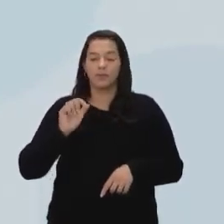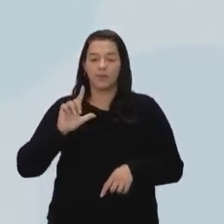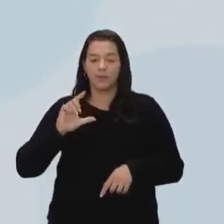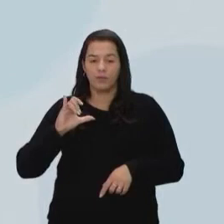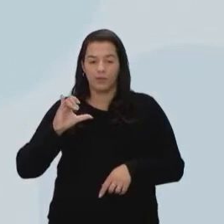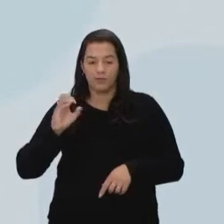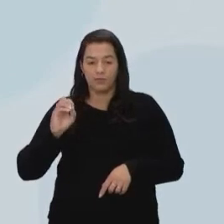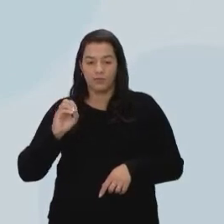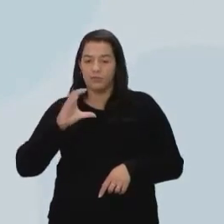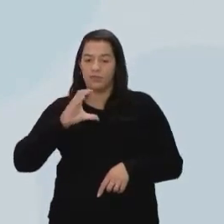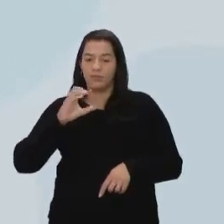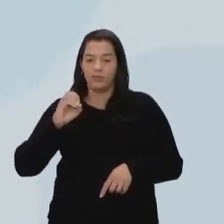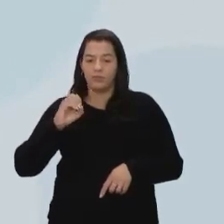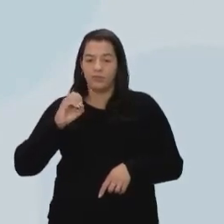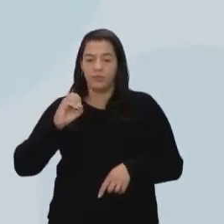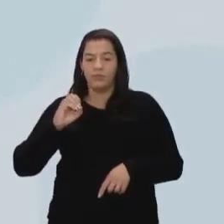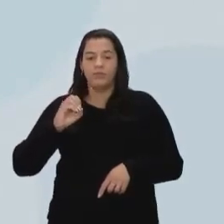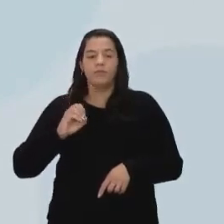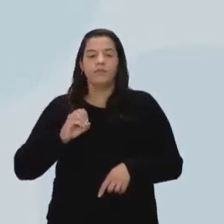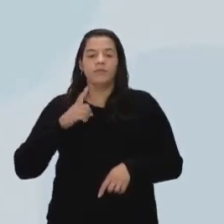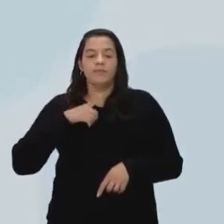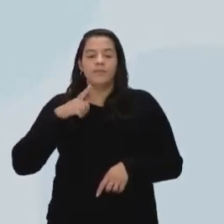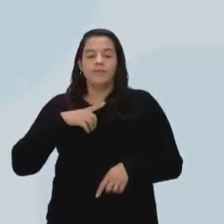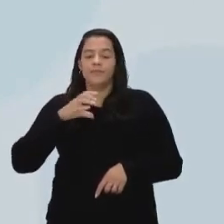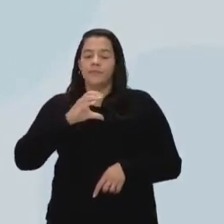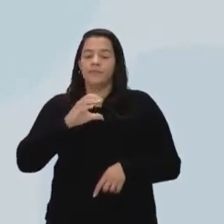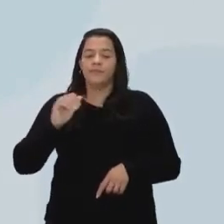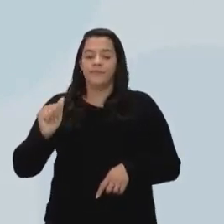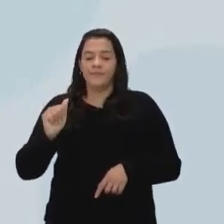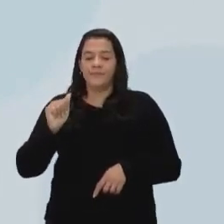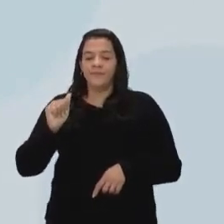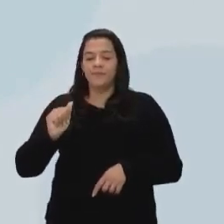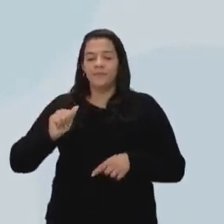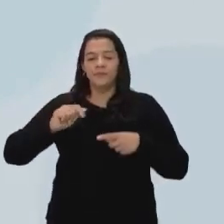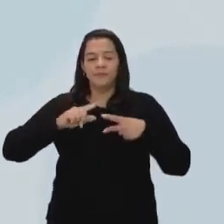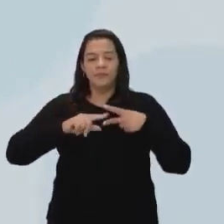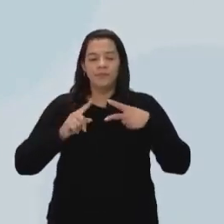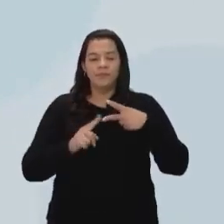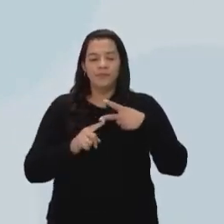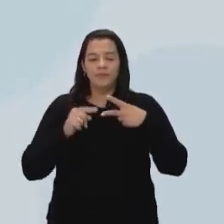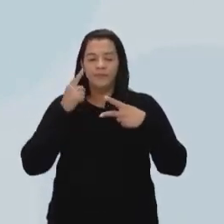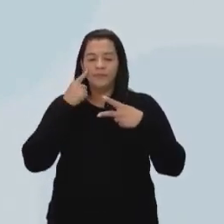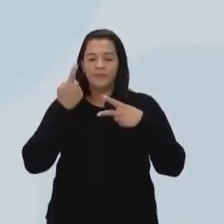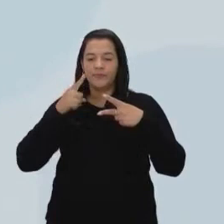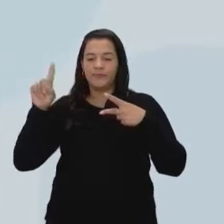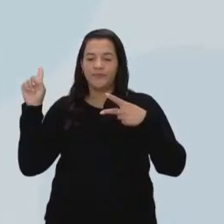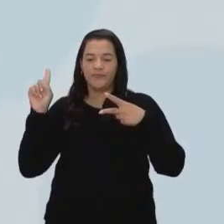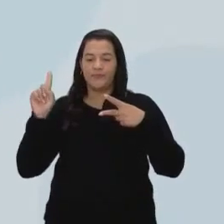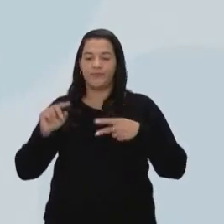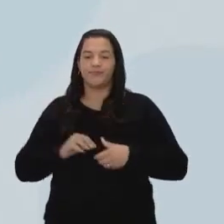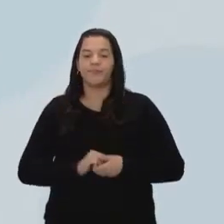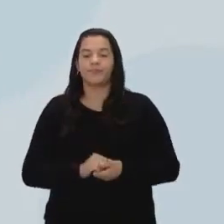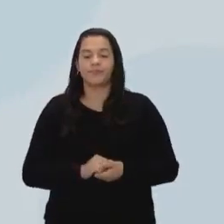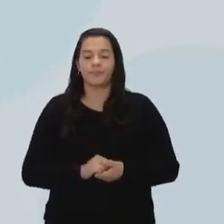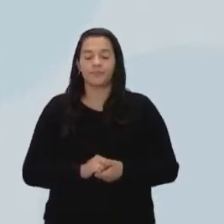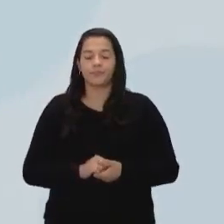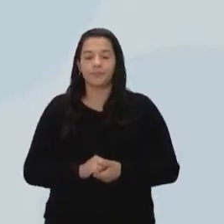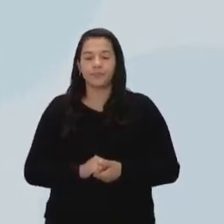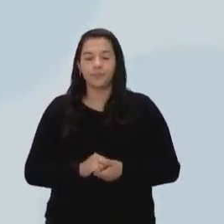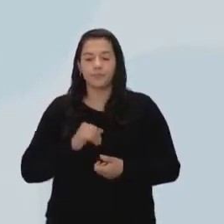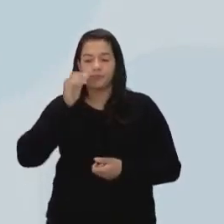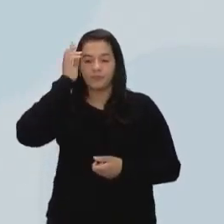representei aqui, os dois elétrons, da última camada de valência. Então, por